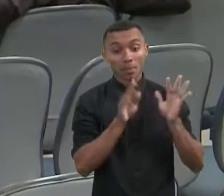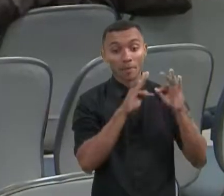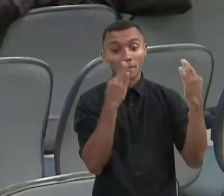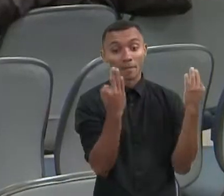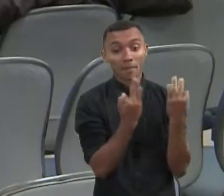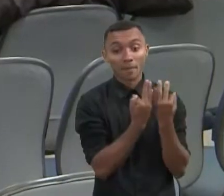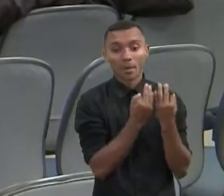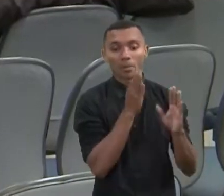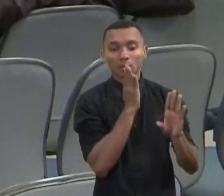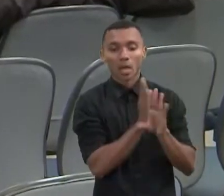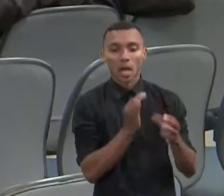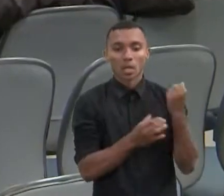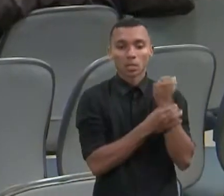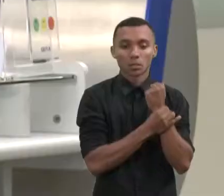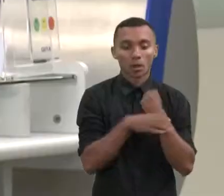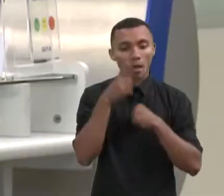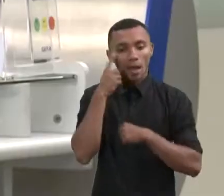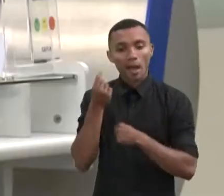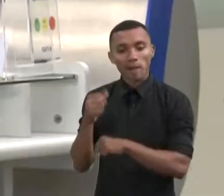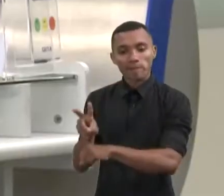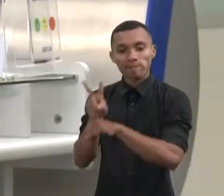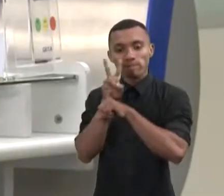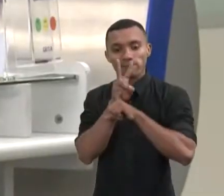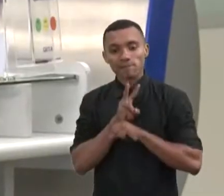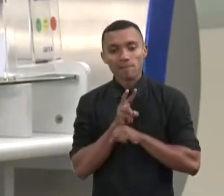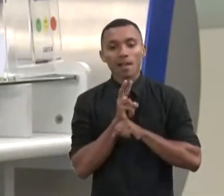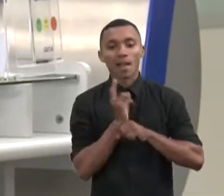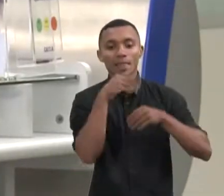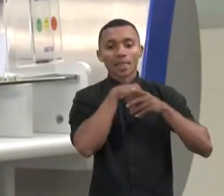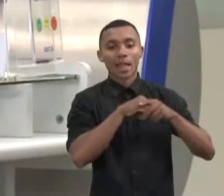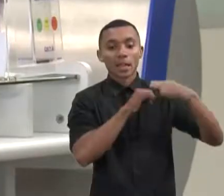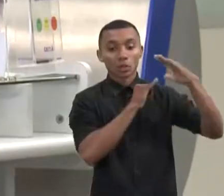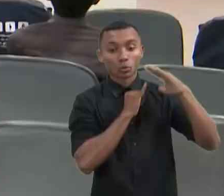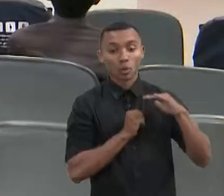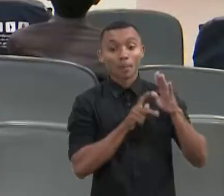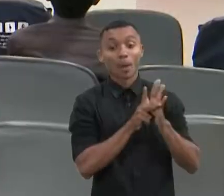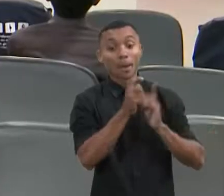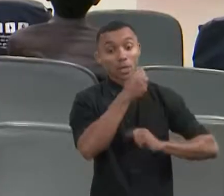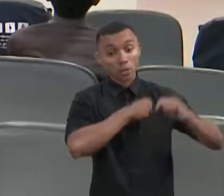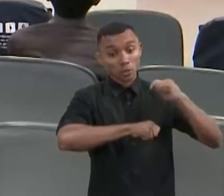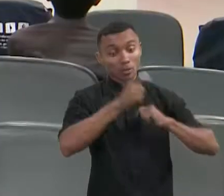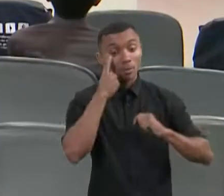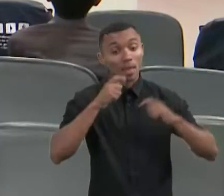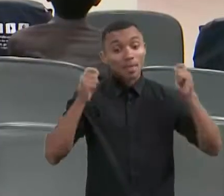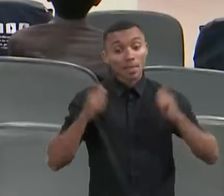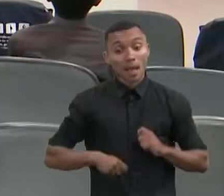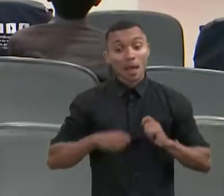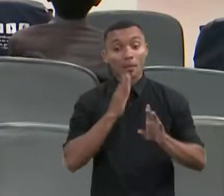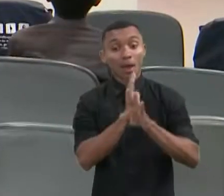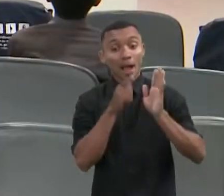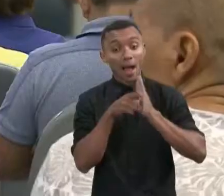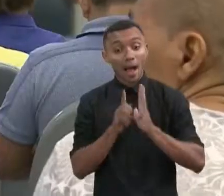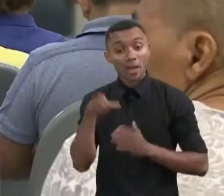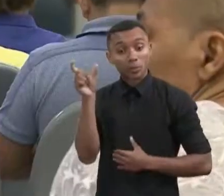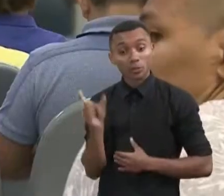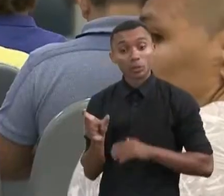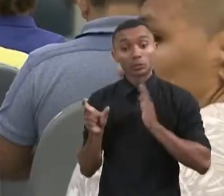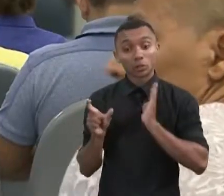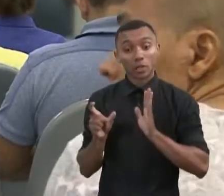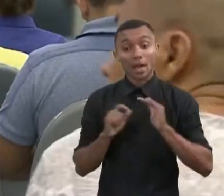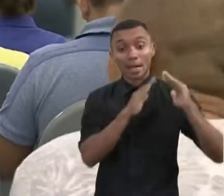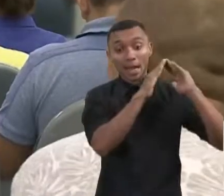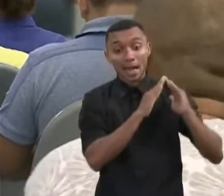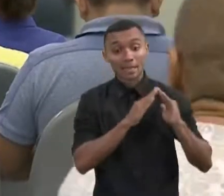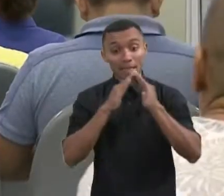como garantia para tomar empréstimos em instituições financeiras. Isso só é permitido se a pessoa tiver mais de um